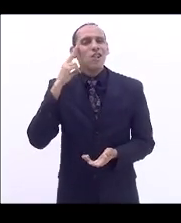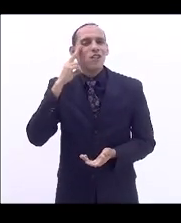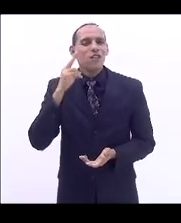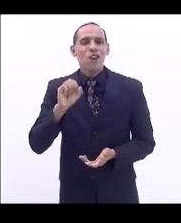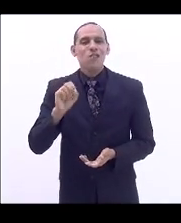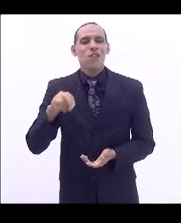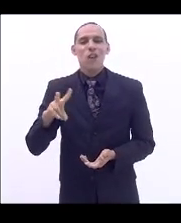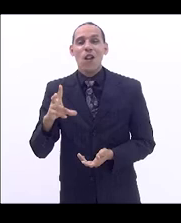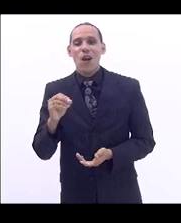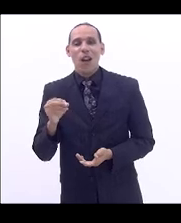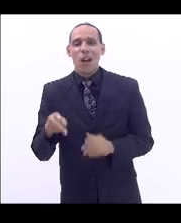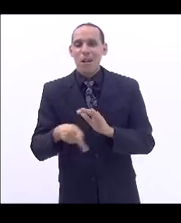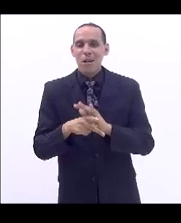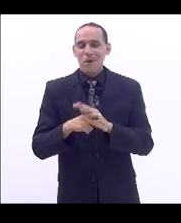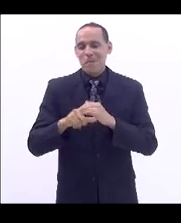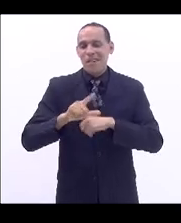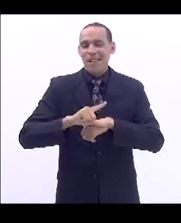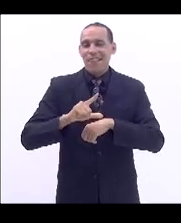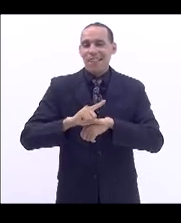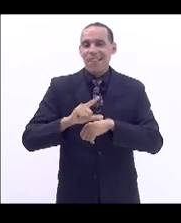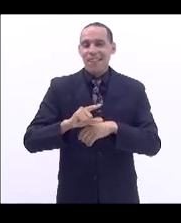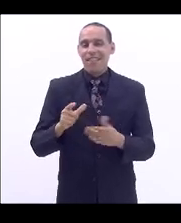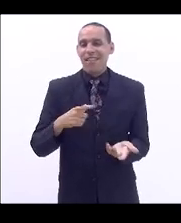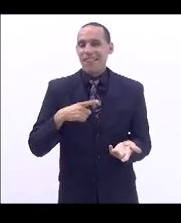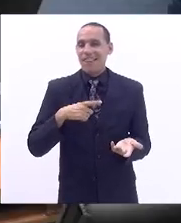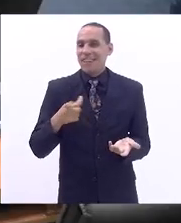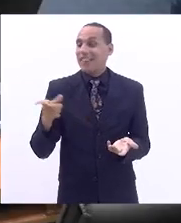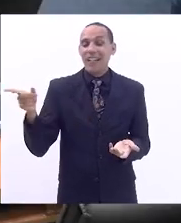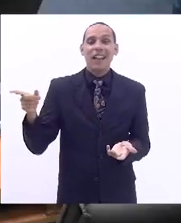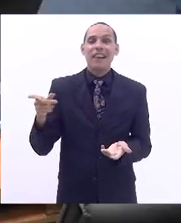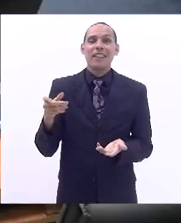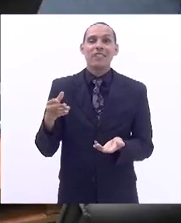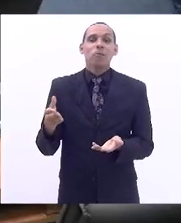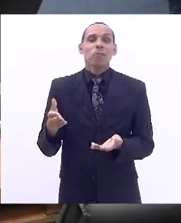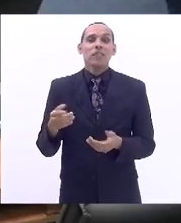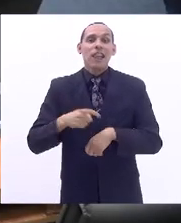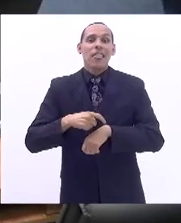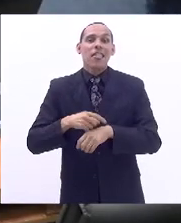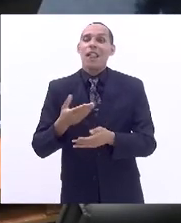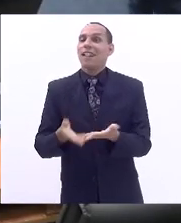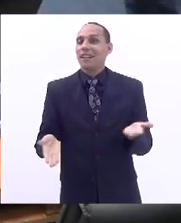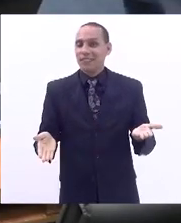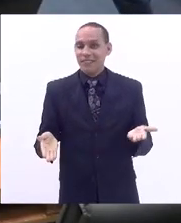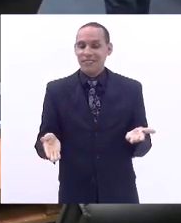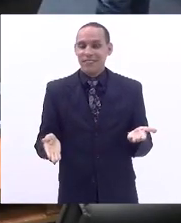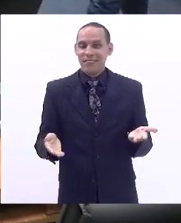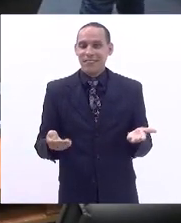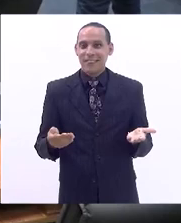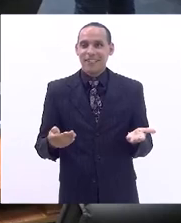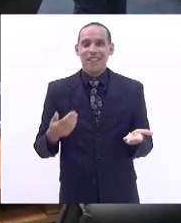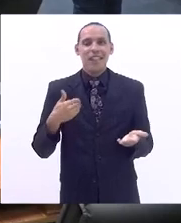aí você faz entendeu porque ele perdeu o time